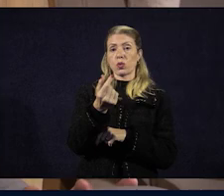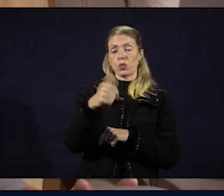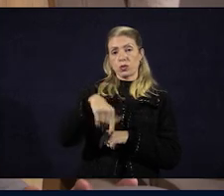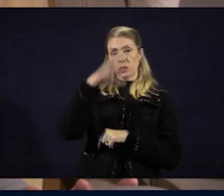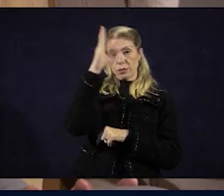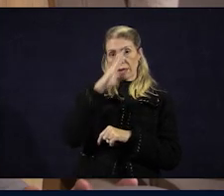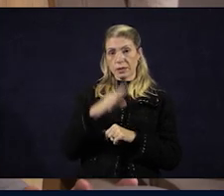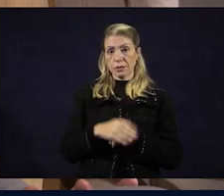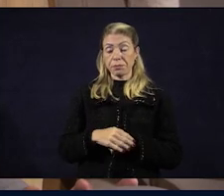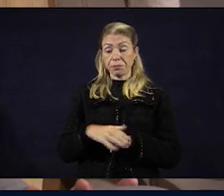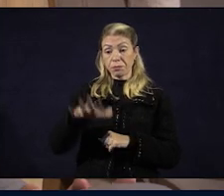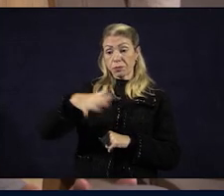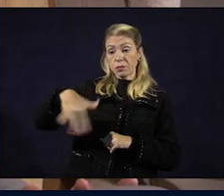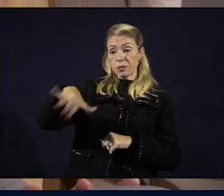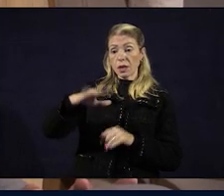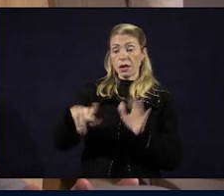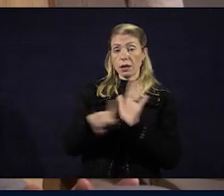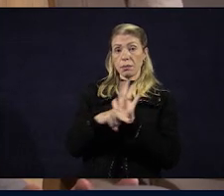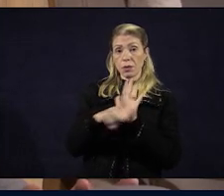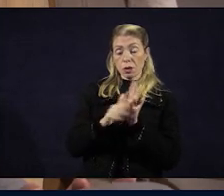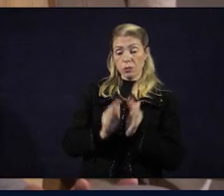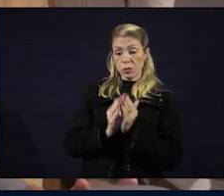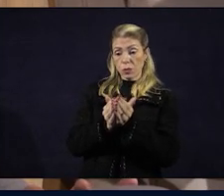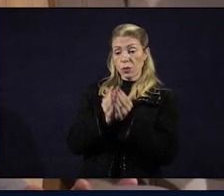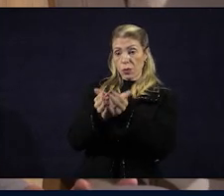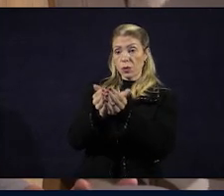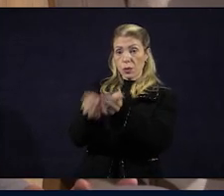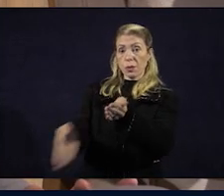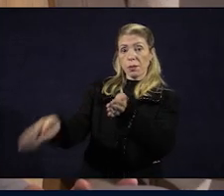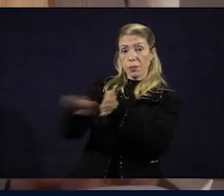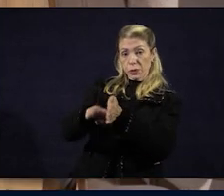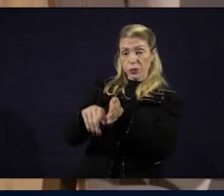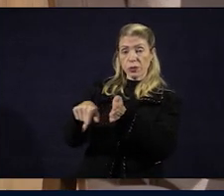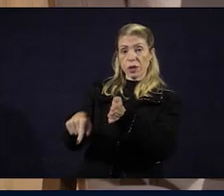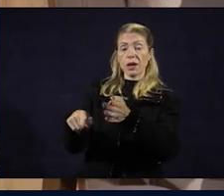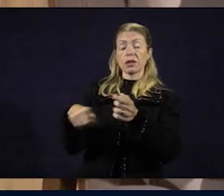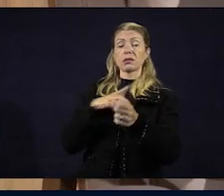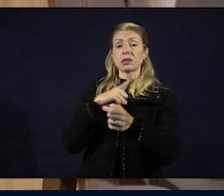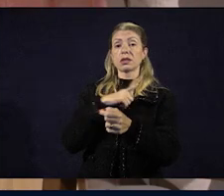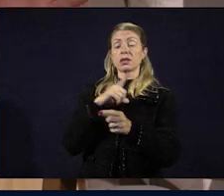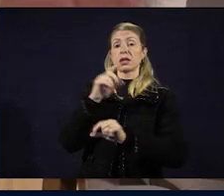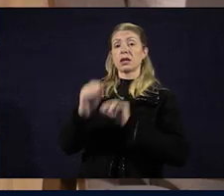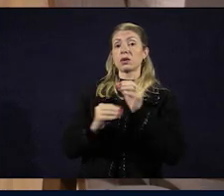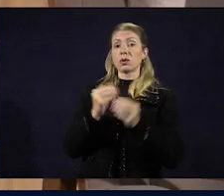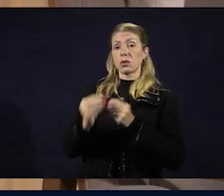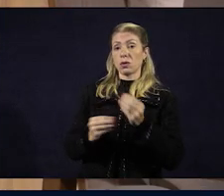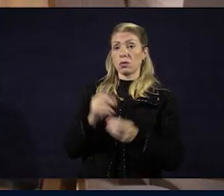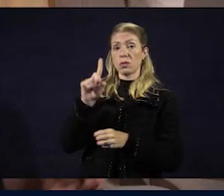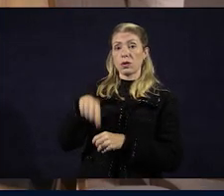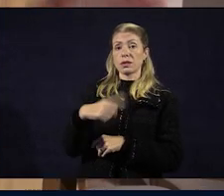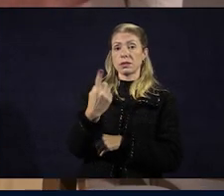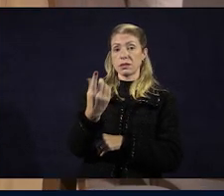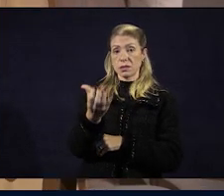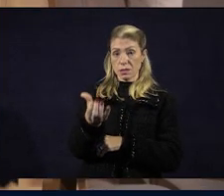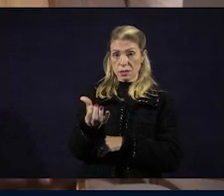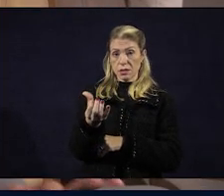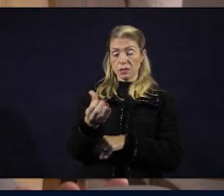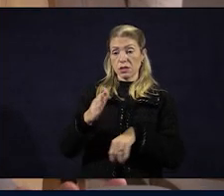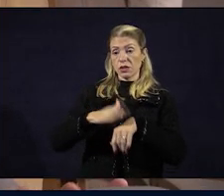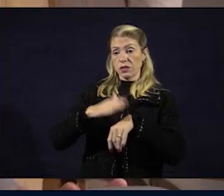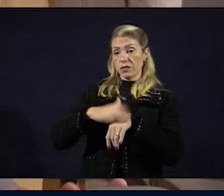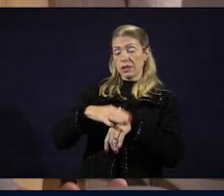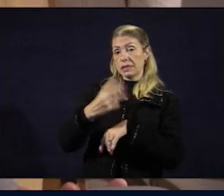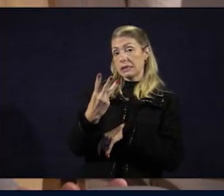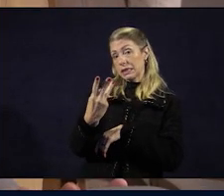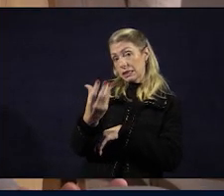setor portuário, nós fizemos 36 arrendamentos portuários, Lucas. Pensar que na nossa história tinham sido apenas 16, a gente fez